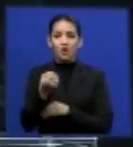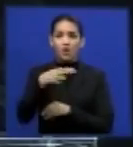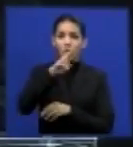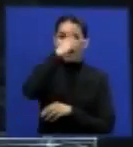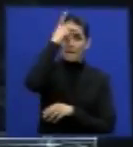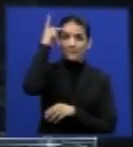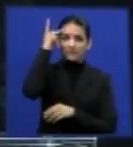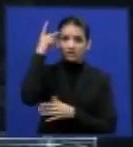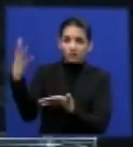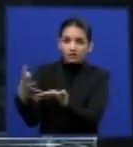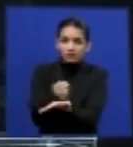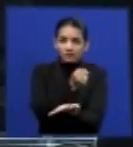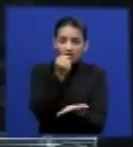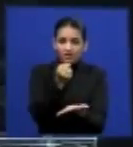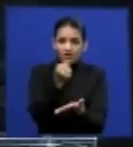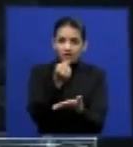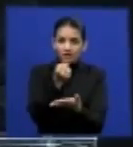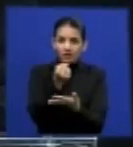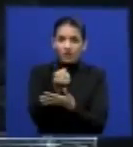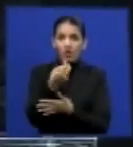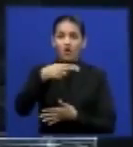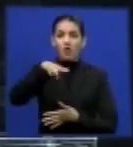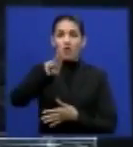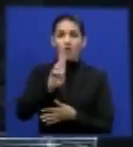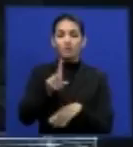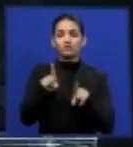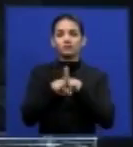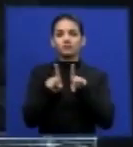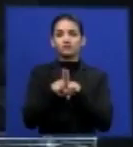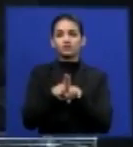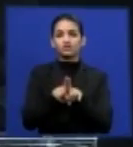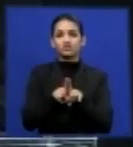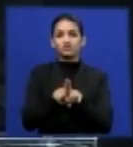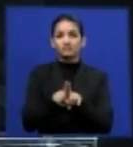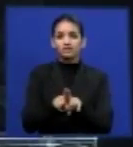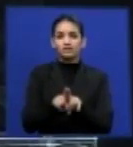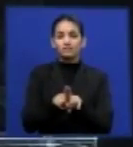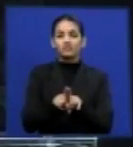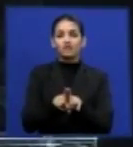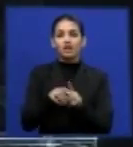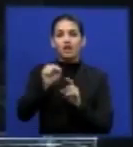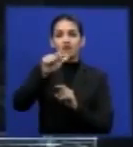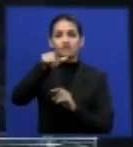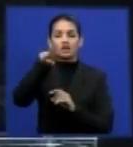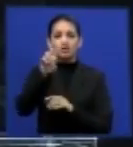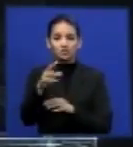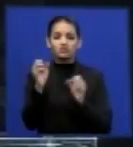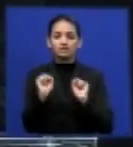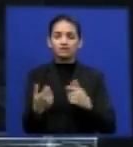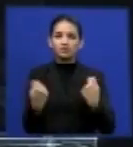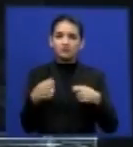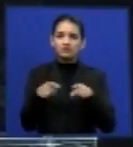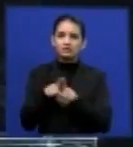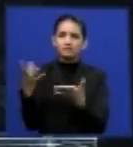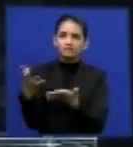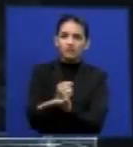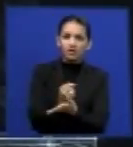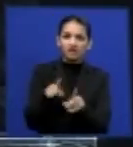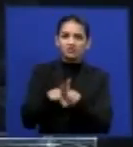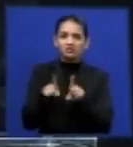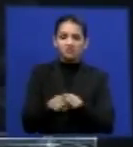recolha ou o adquira novamente, ou do serviço público que tenha que recolhê-lo,